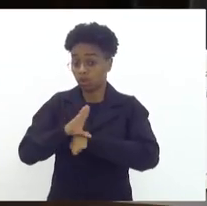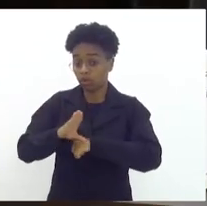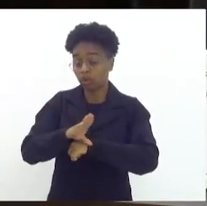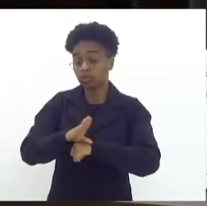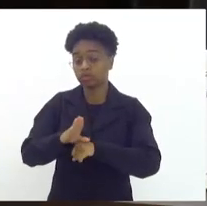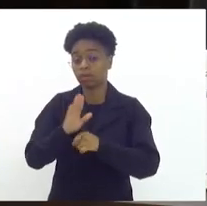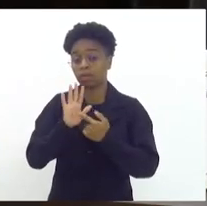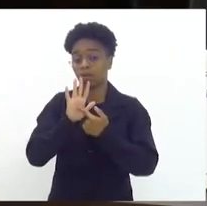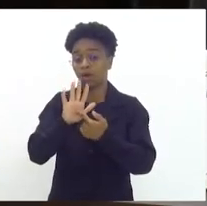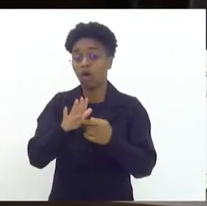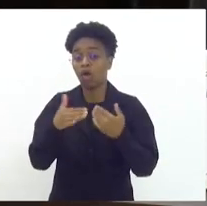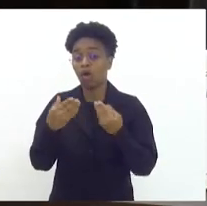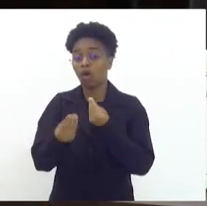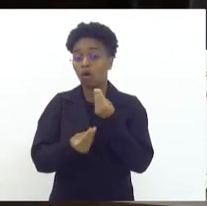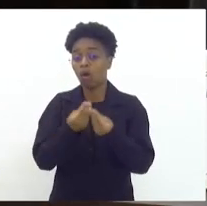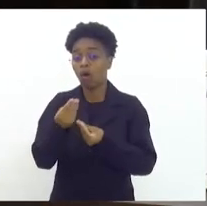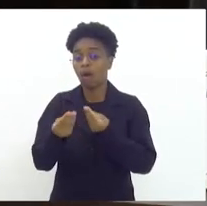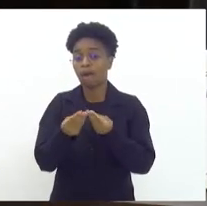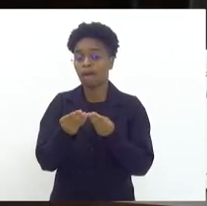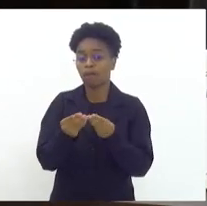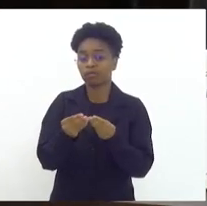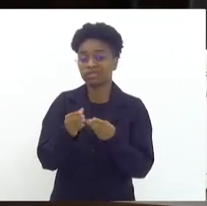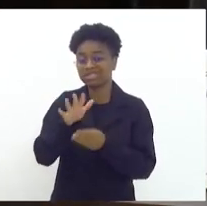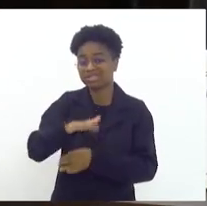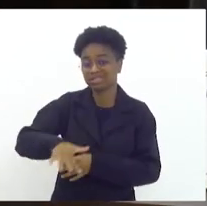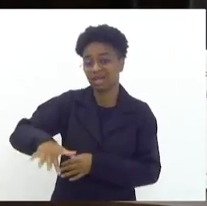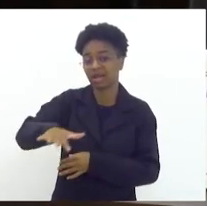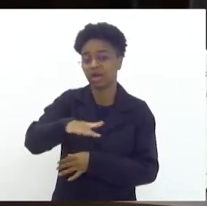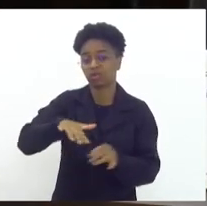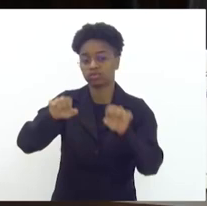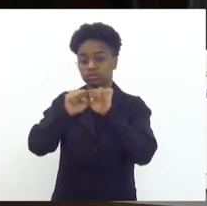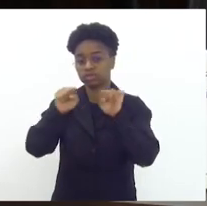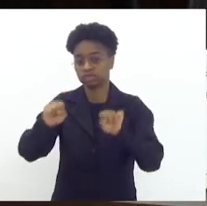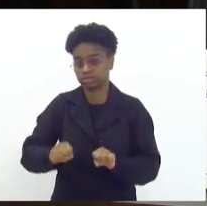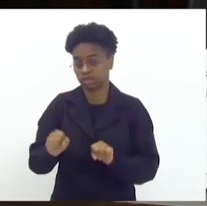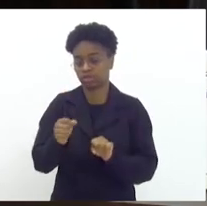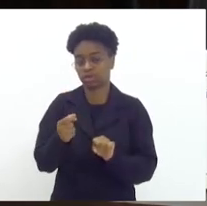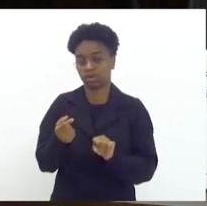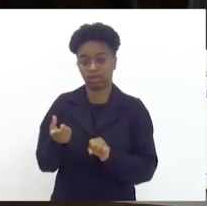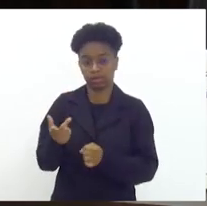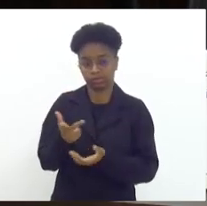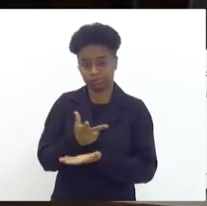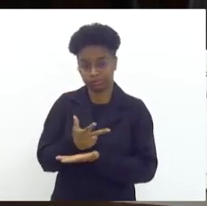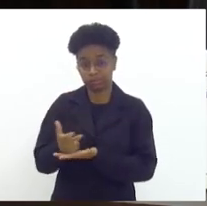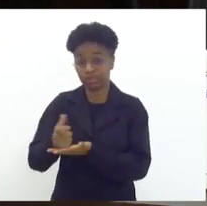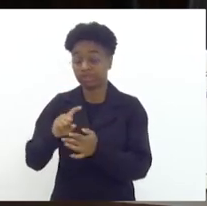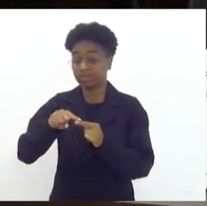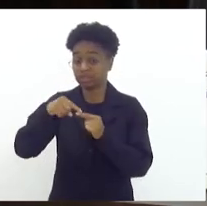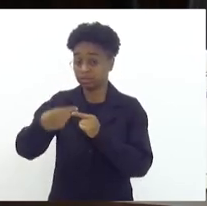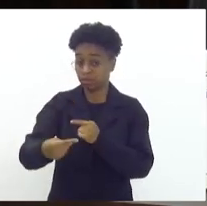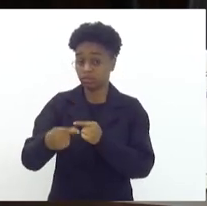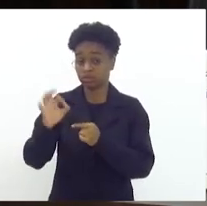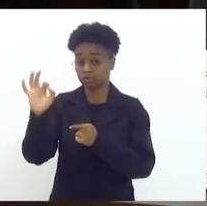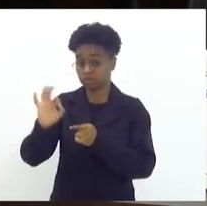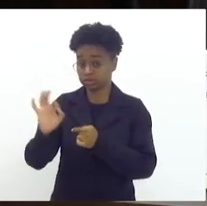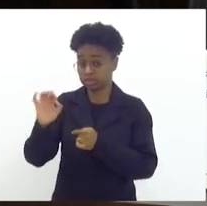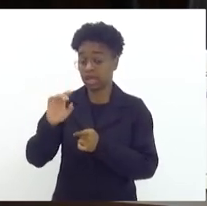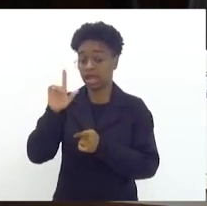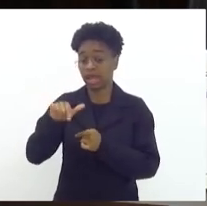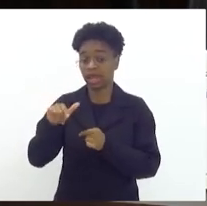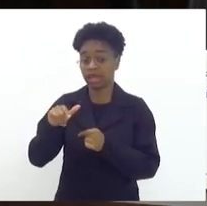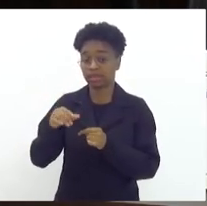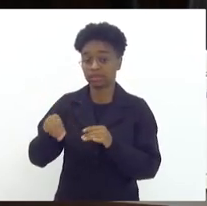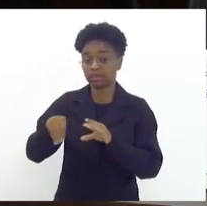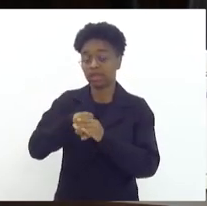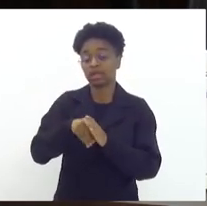as linhas Gerais de um sistema tributário e depois as alíquotas vem complementar o que se discute aqui e